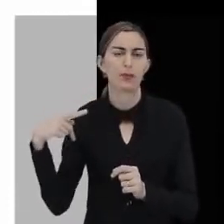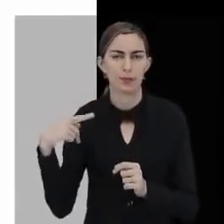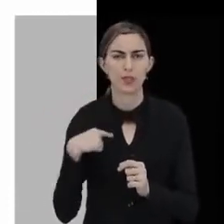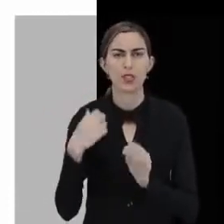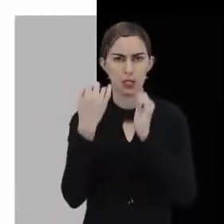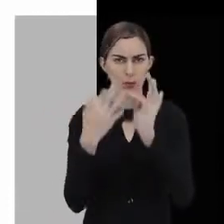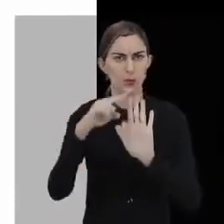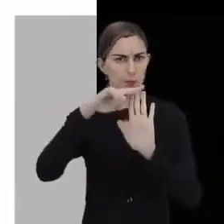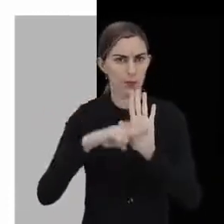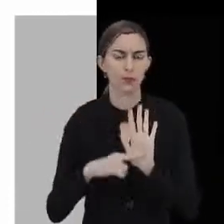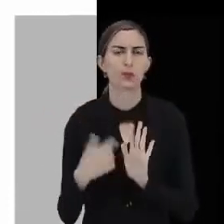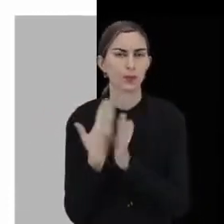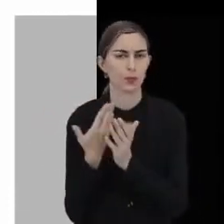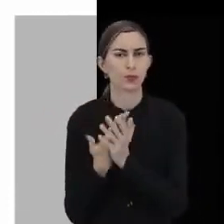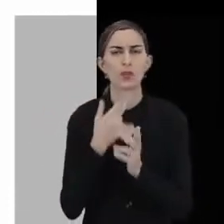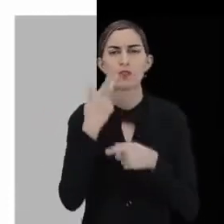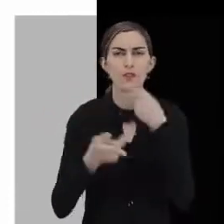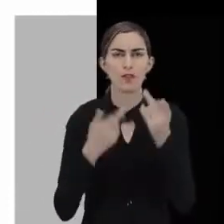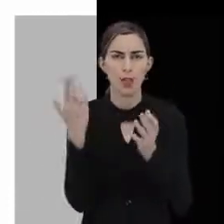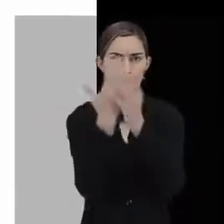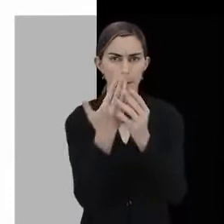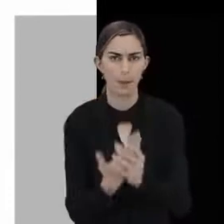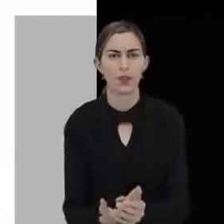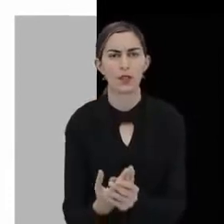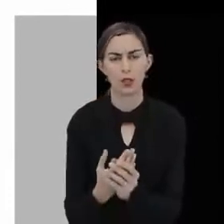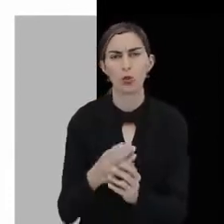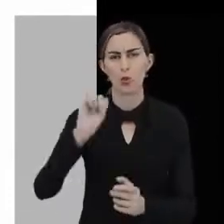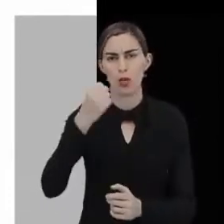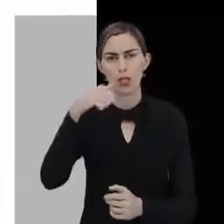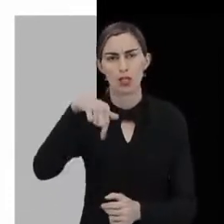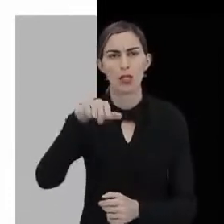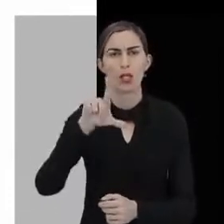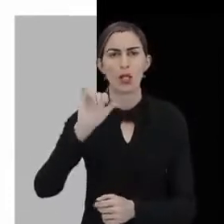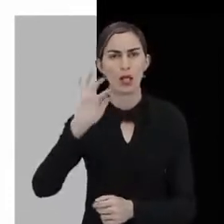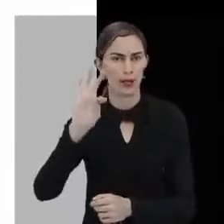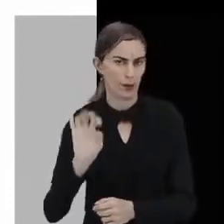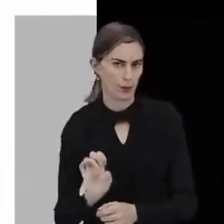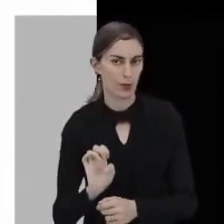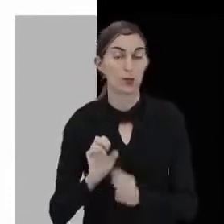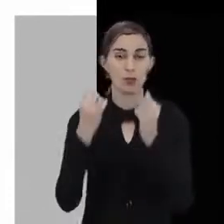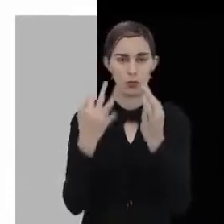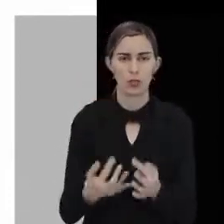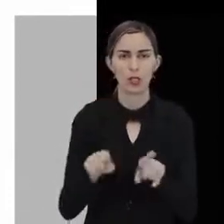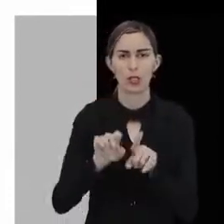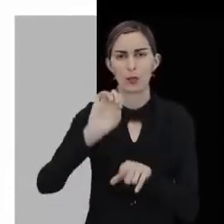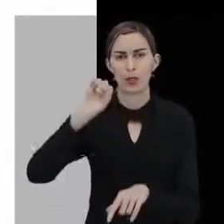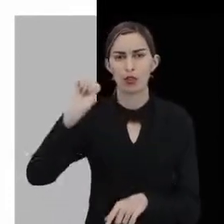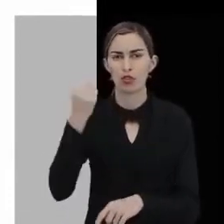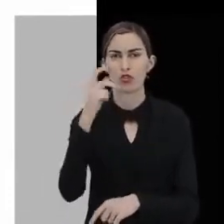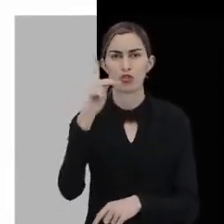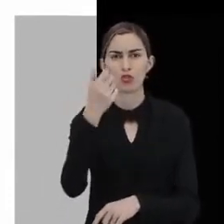roteiro da aula, nessa aula a gente vai falar sobre o banco de dados SQLite, certo? Sobre o Shared Preference,